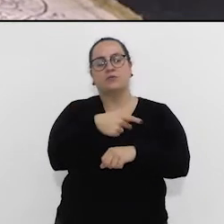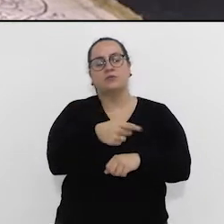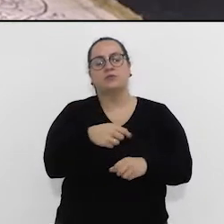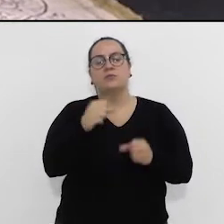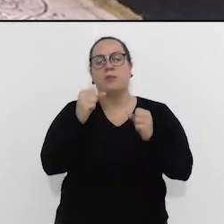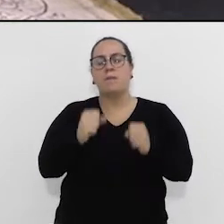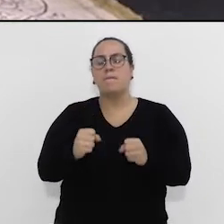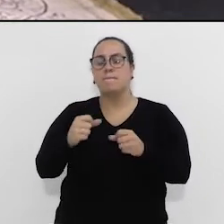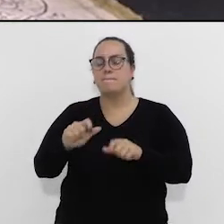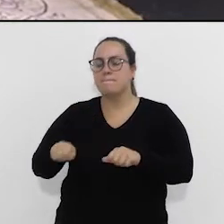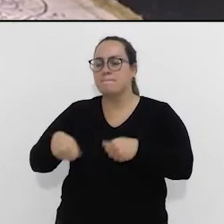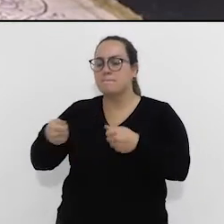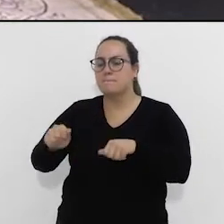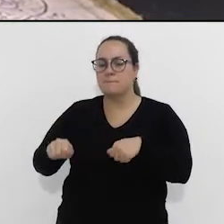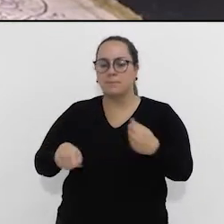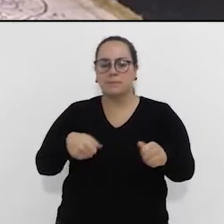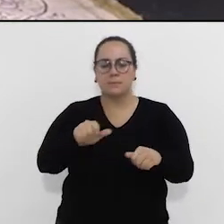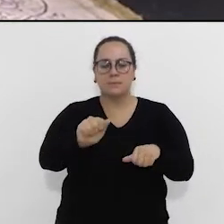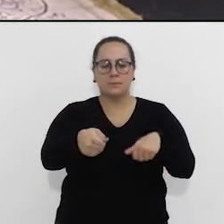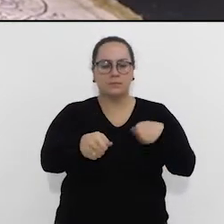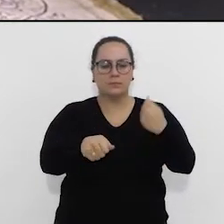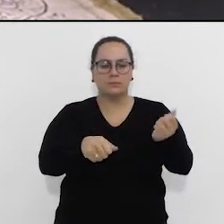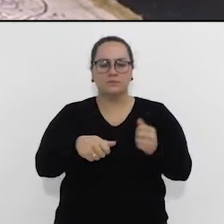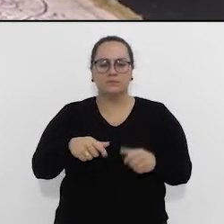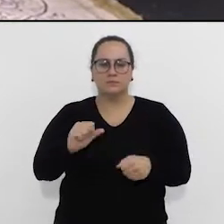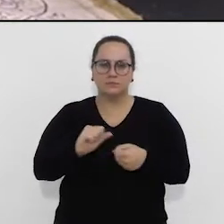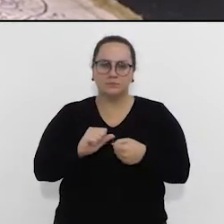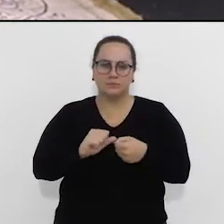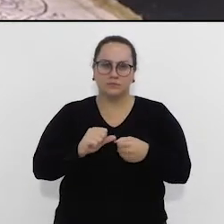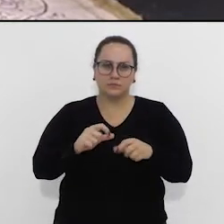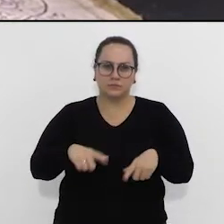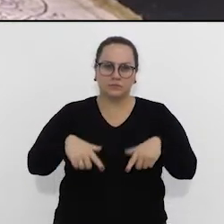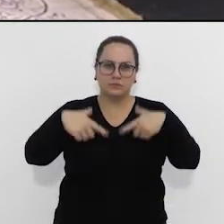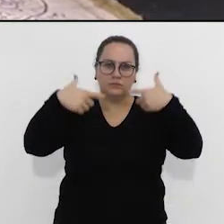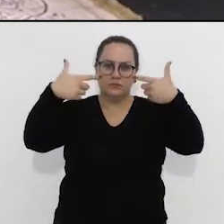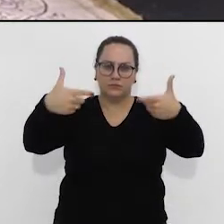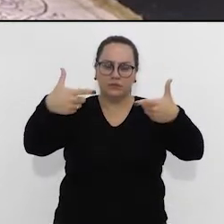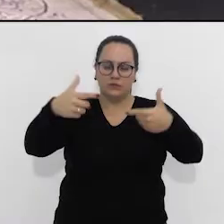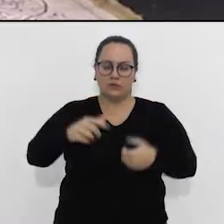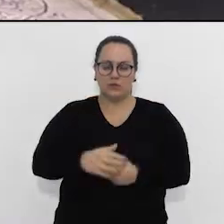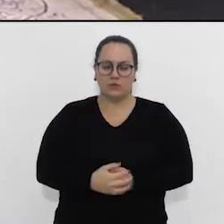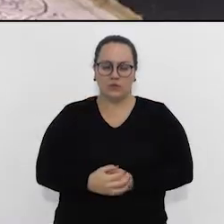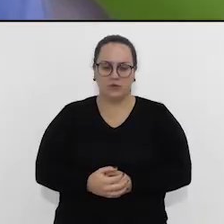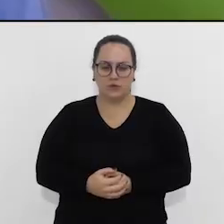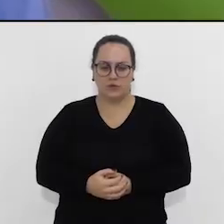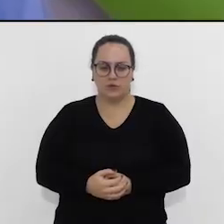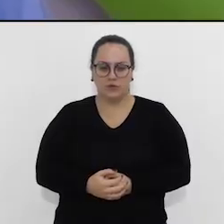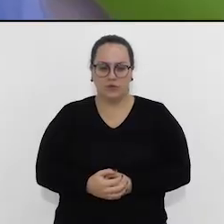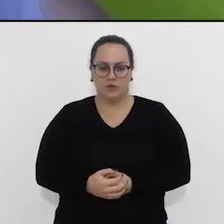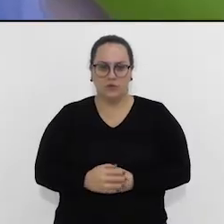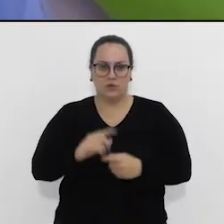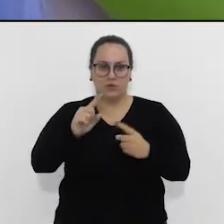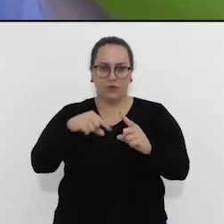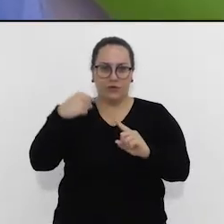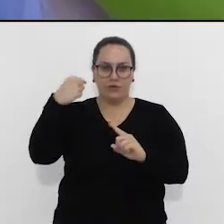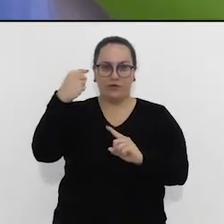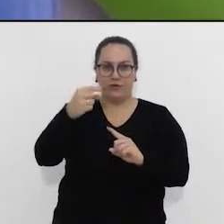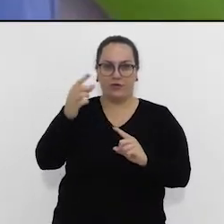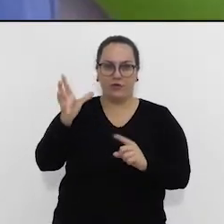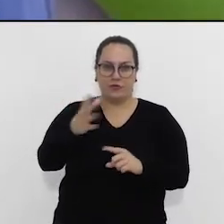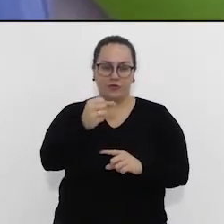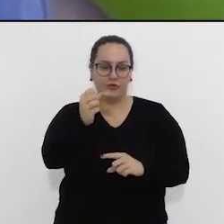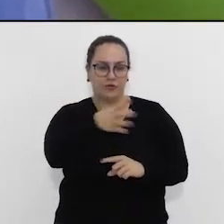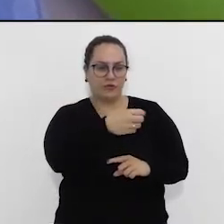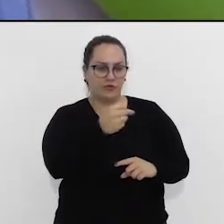que pudesse investir dentro da cidade fazer com que a cidade cresça os empresários já existentes automaticamente você